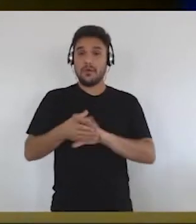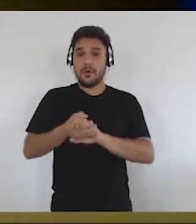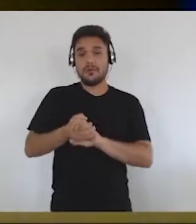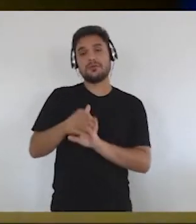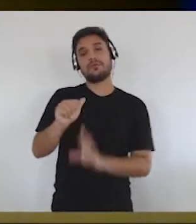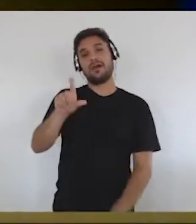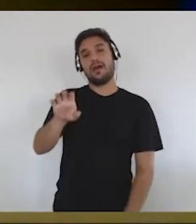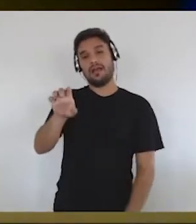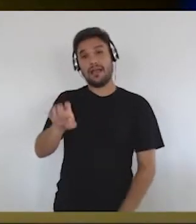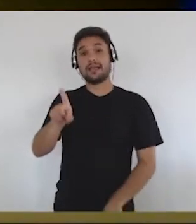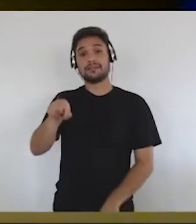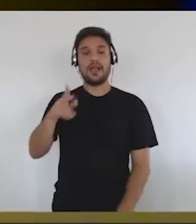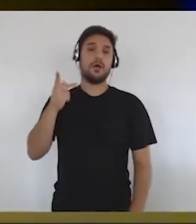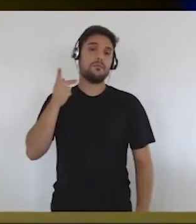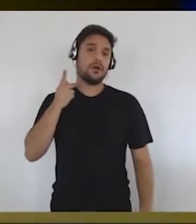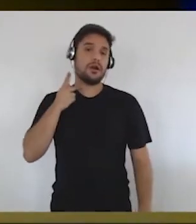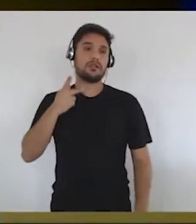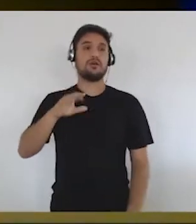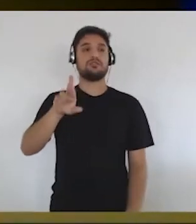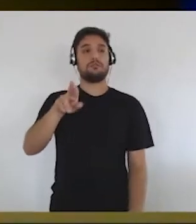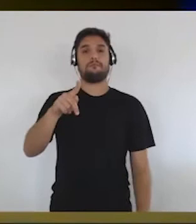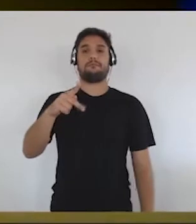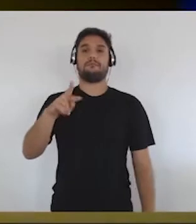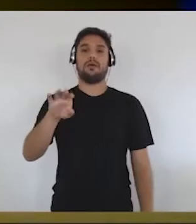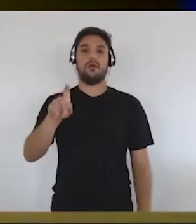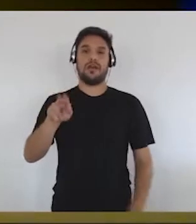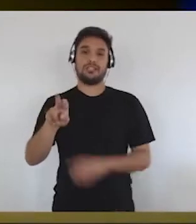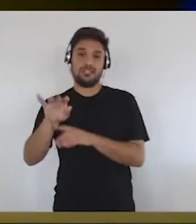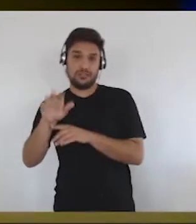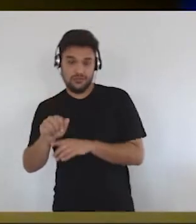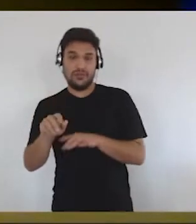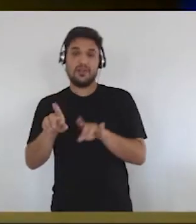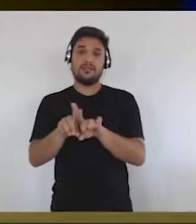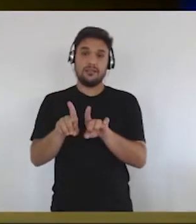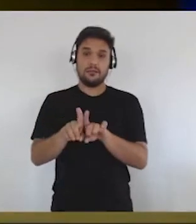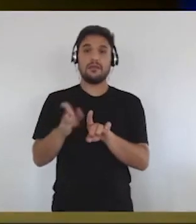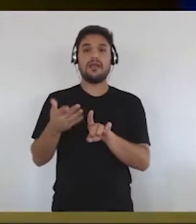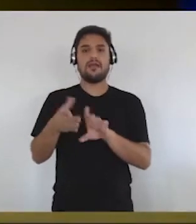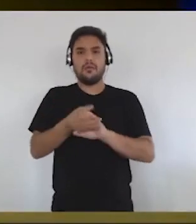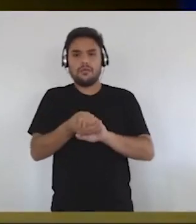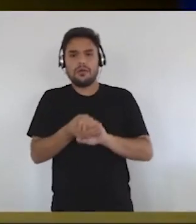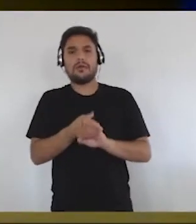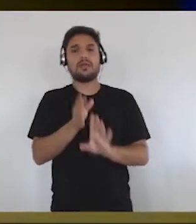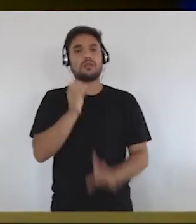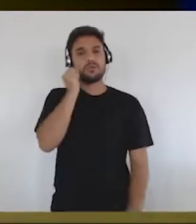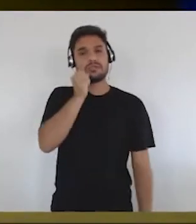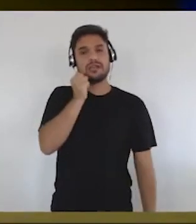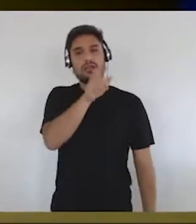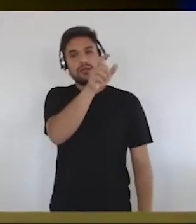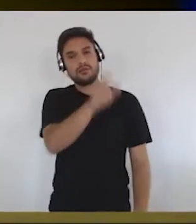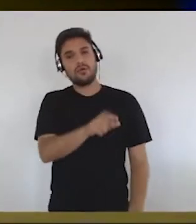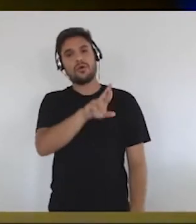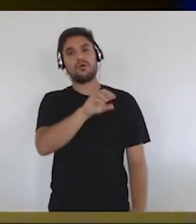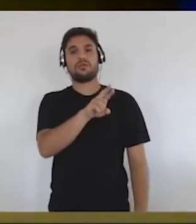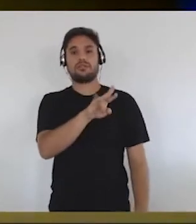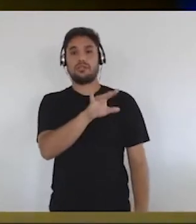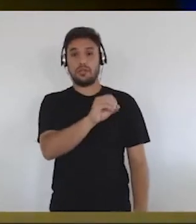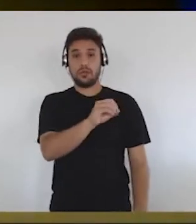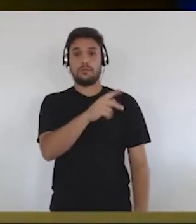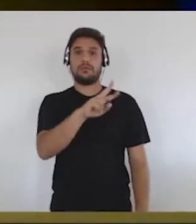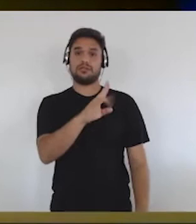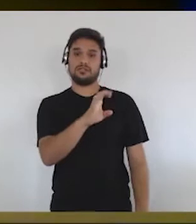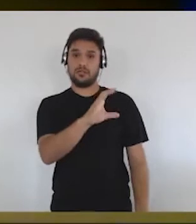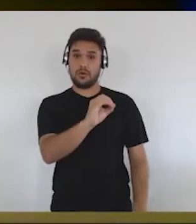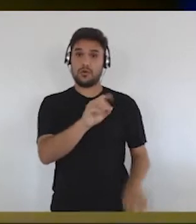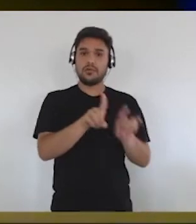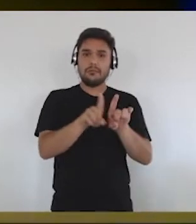Sarkis, Procurador Nacional de Prerrogativas, com todas as honras já lhe feitas aqui pelo Beto. Cumprimento o senador Rodrigo Pacheco e cumprimento a todos